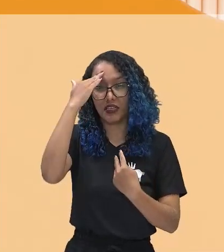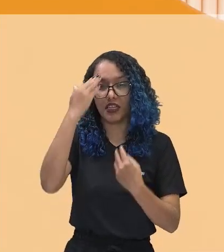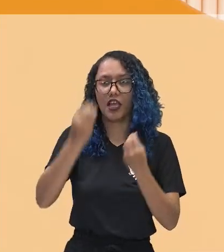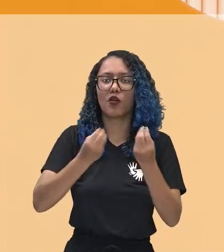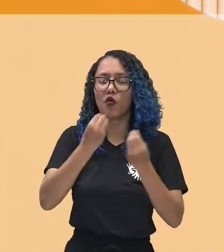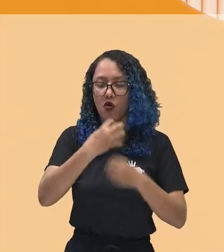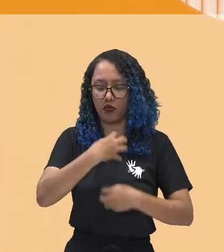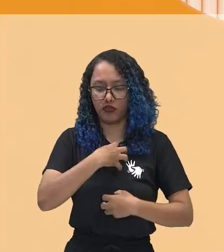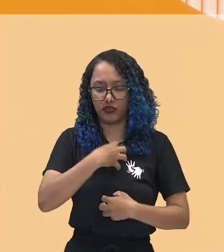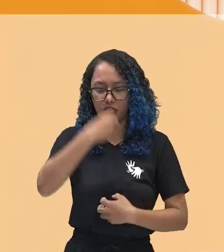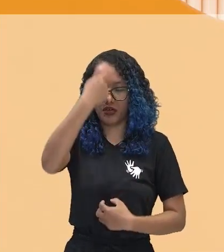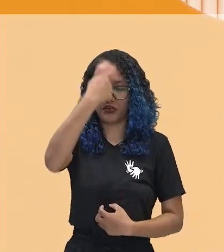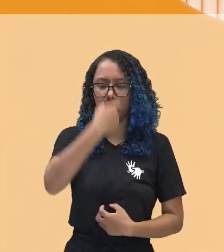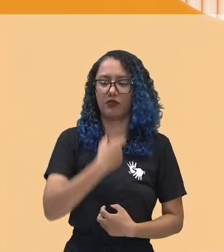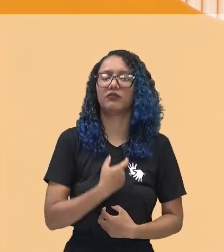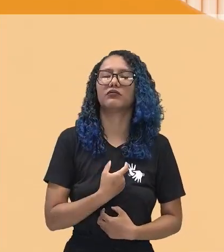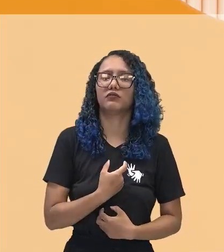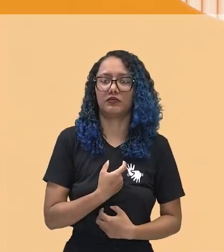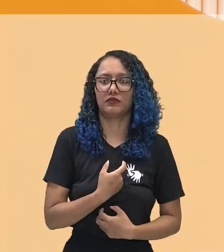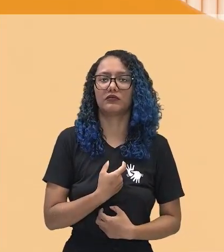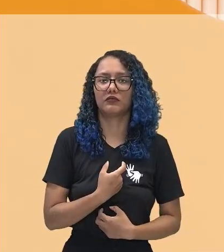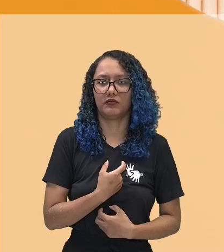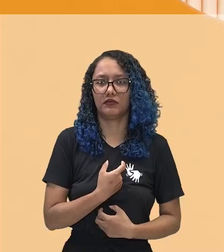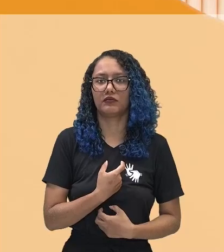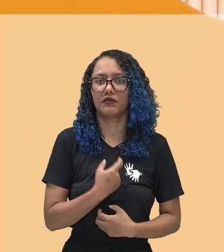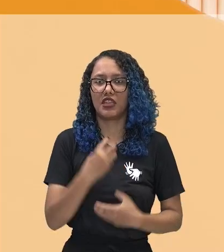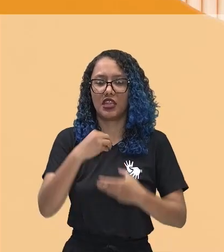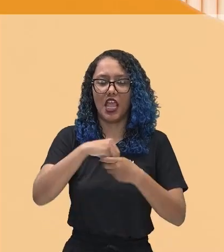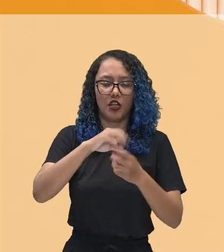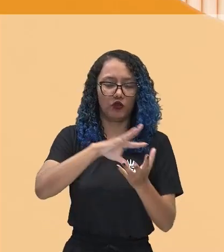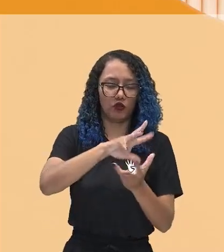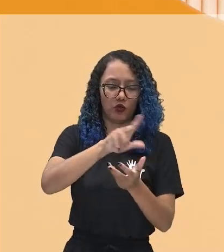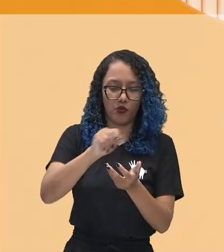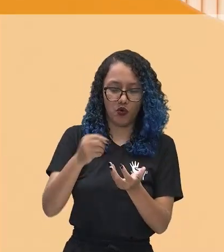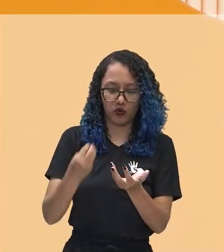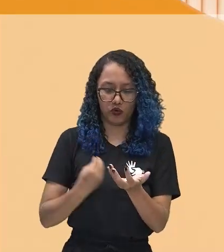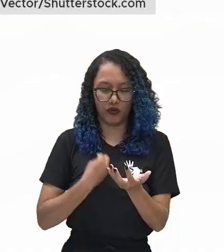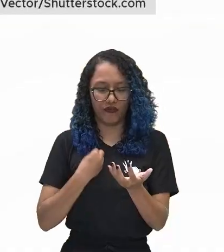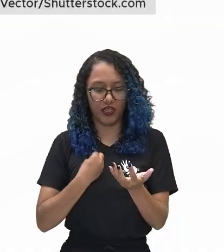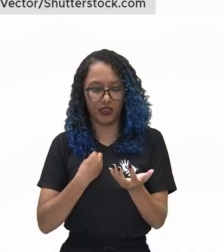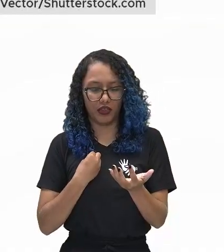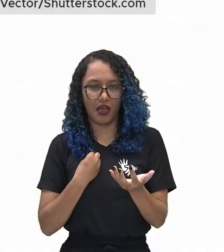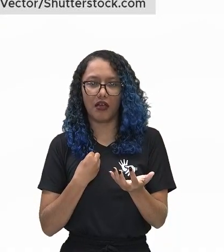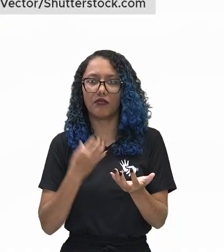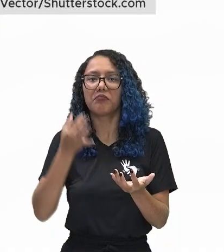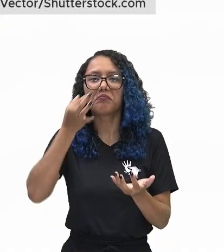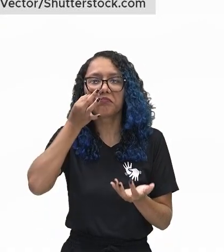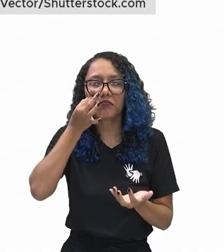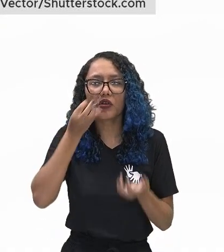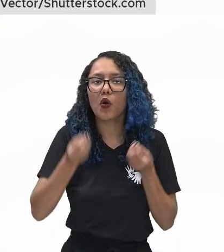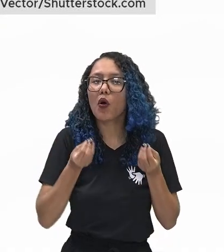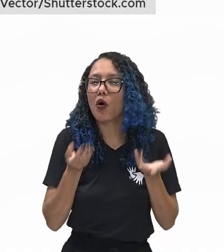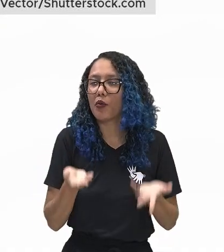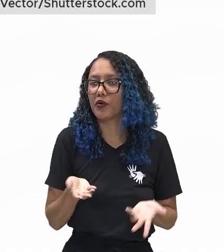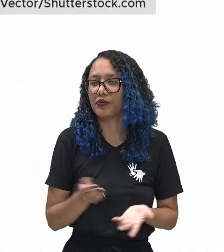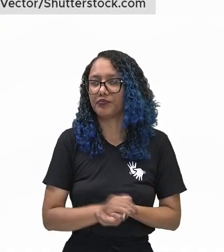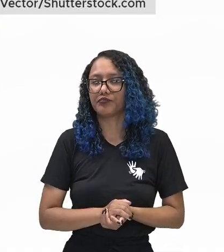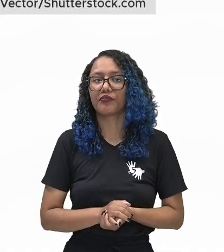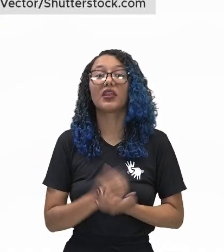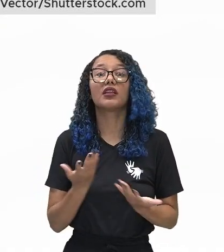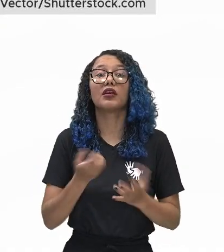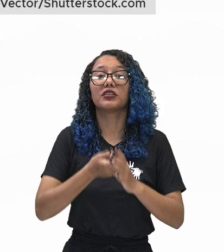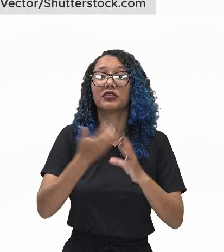né? Dentro desse mundo todo, tá bom? Então vamos lá, olha só. São características básicas